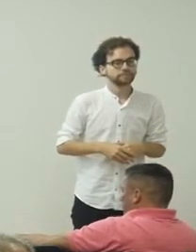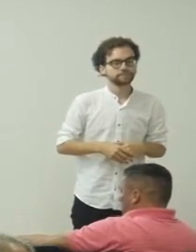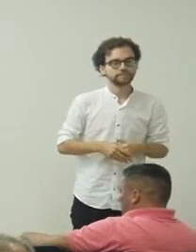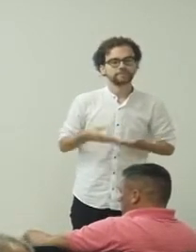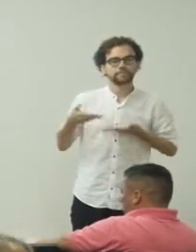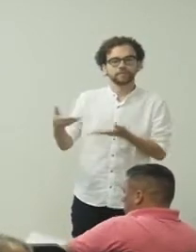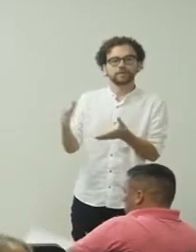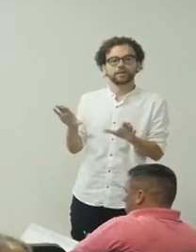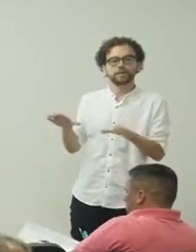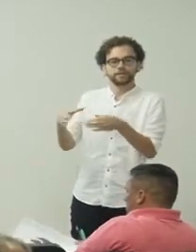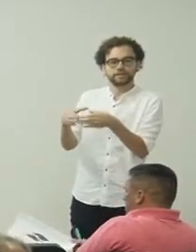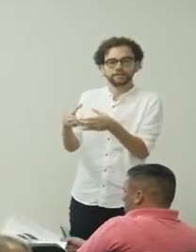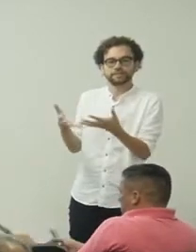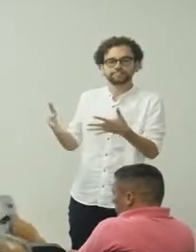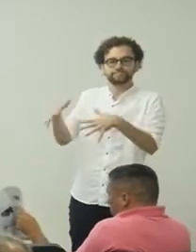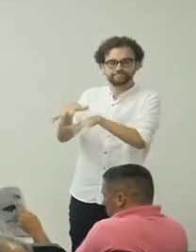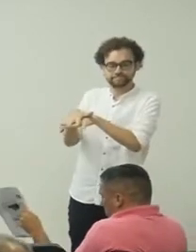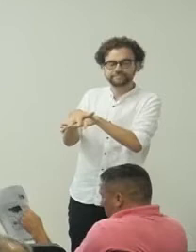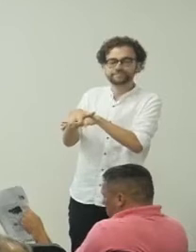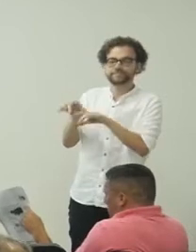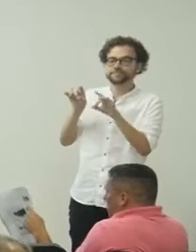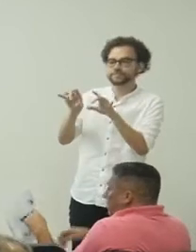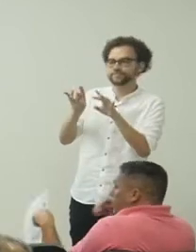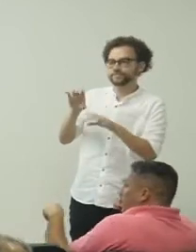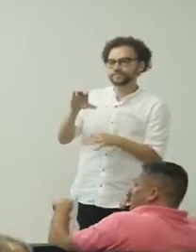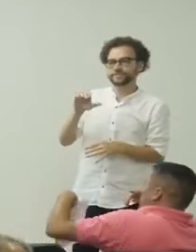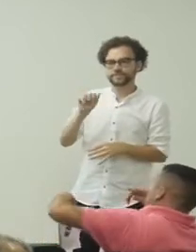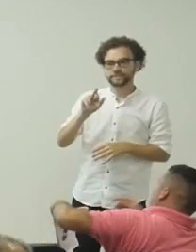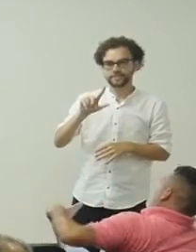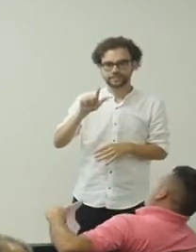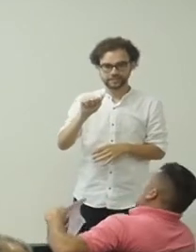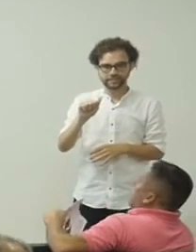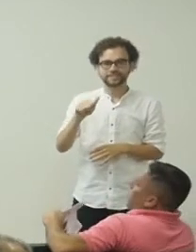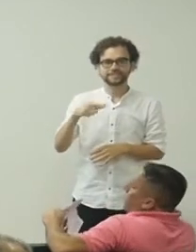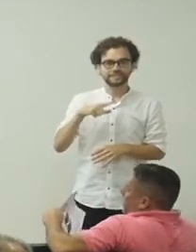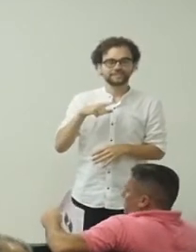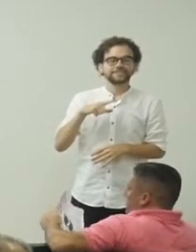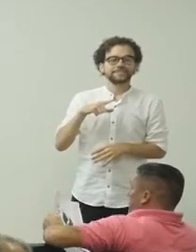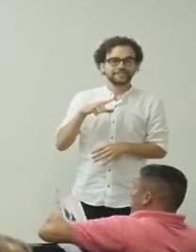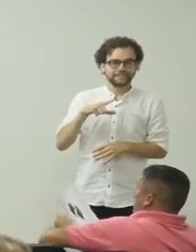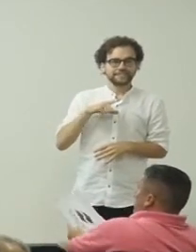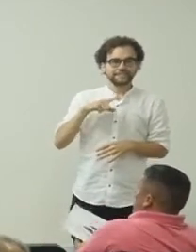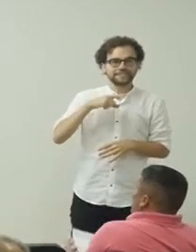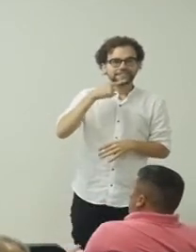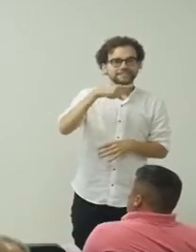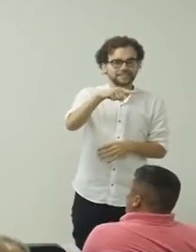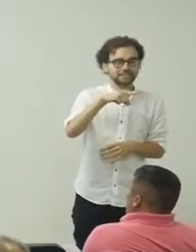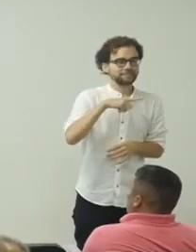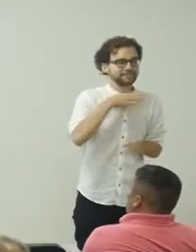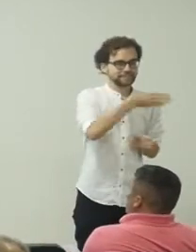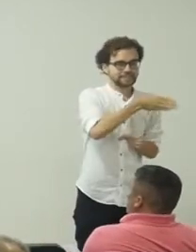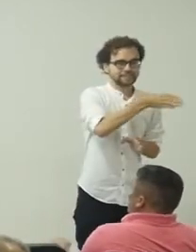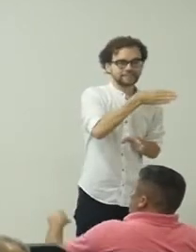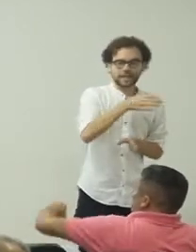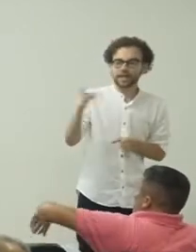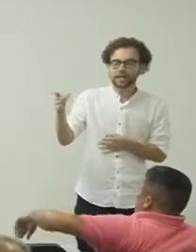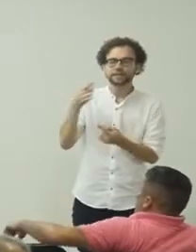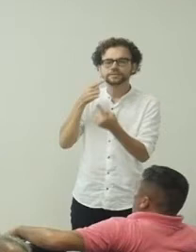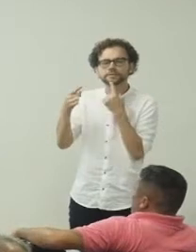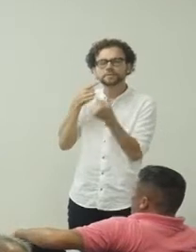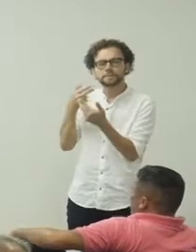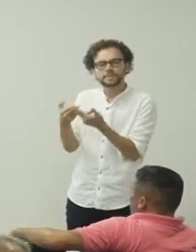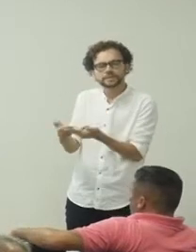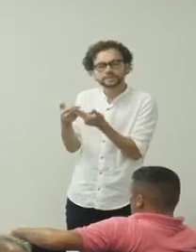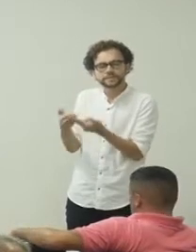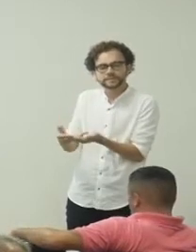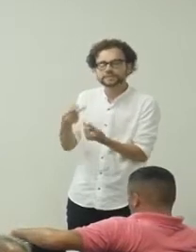ao convite da equipe multidisciplinar, especialmente a Carla, né, porque eu estava em trânsito toda essa semana e ela pacientemente foi dialogando comigo